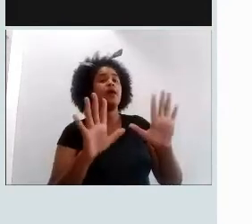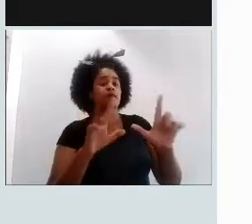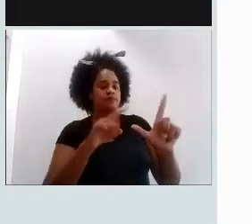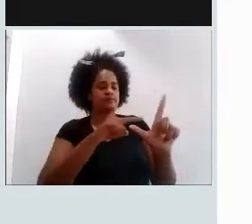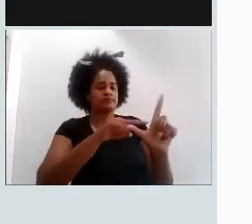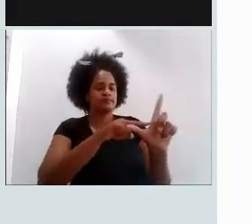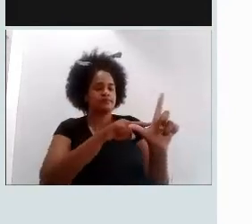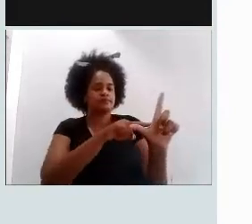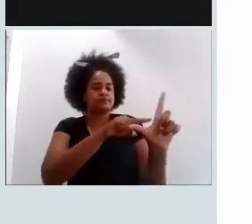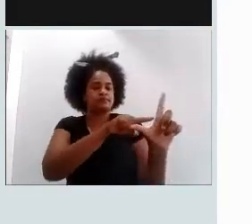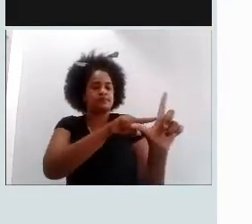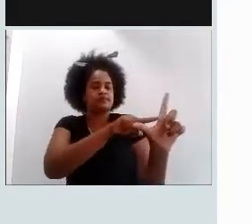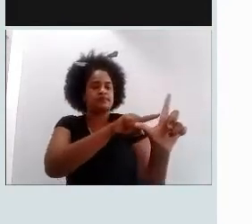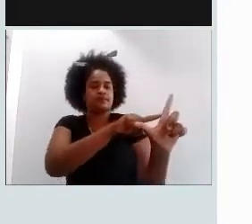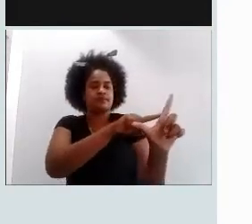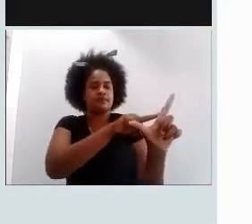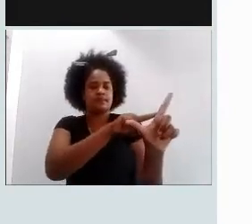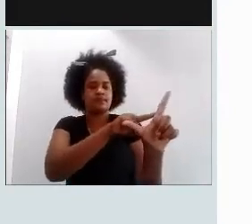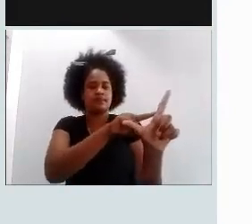está no lado A, certo?